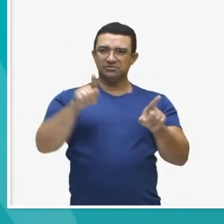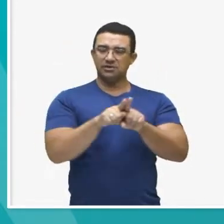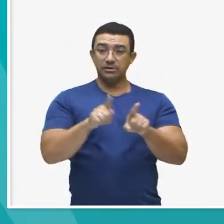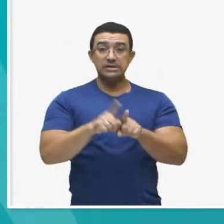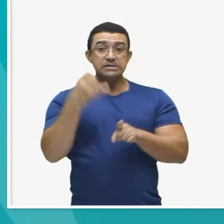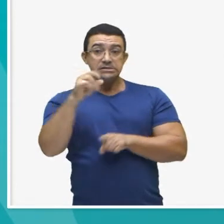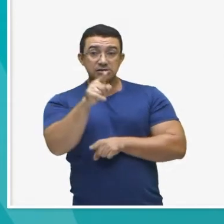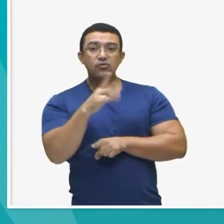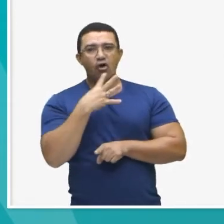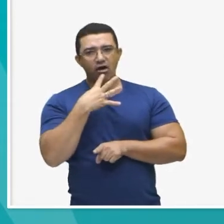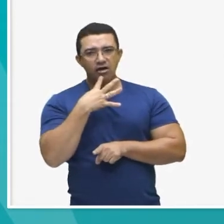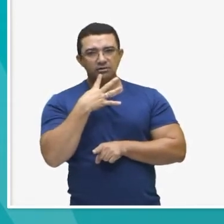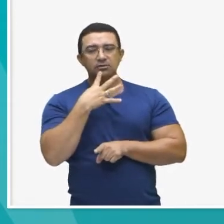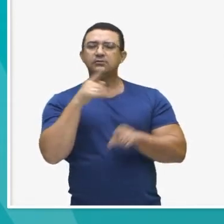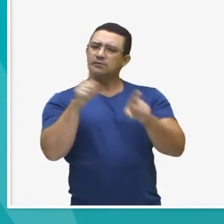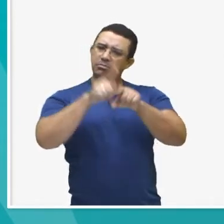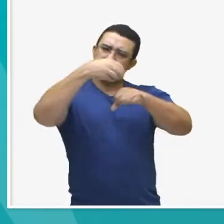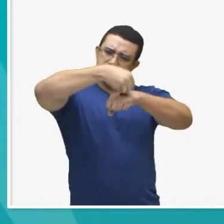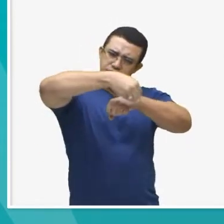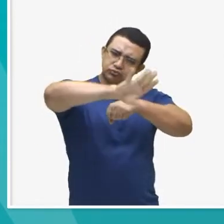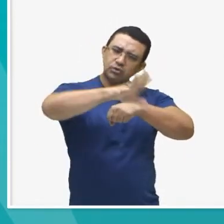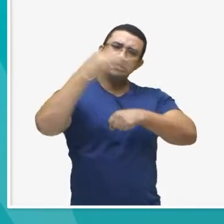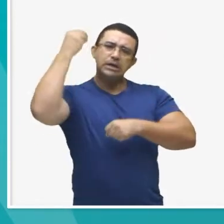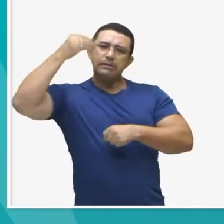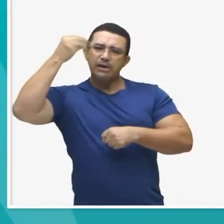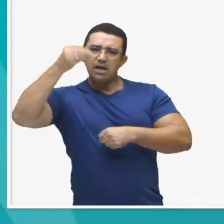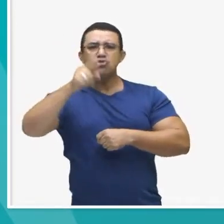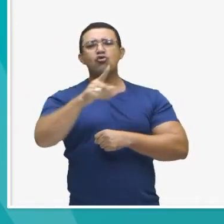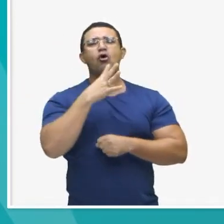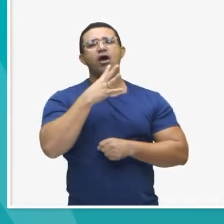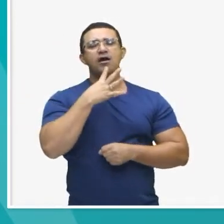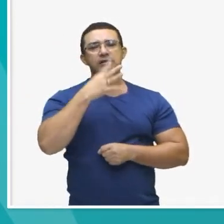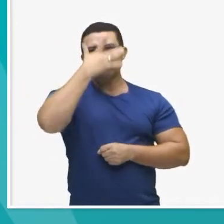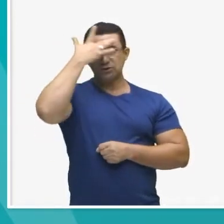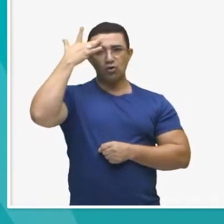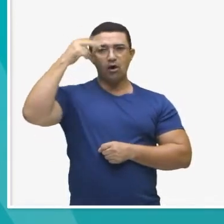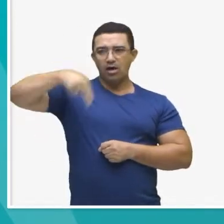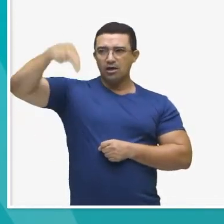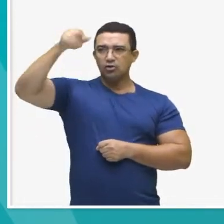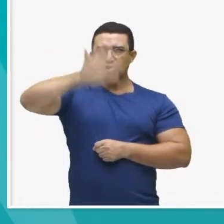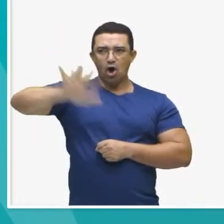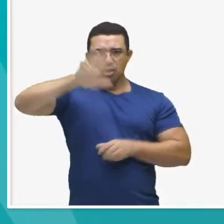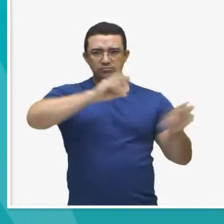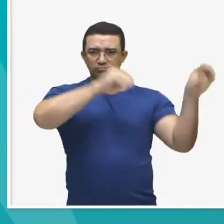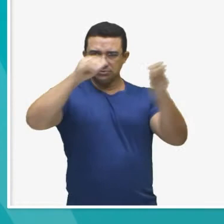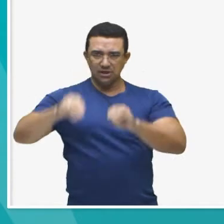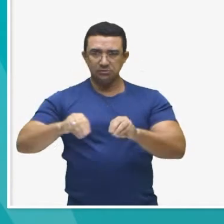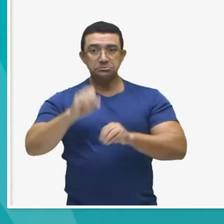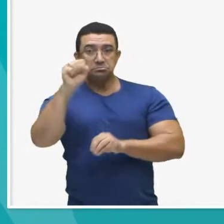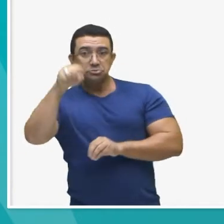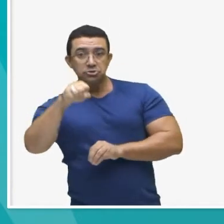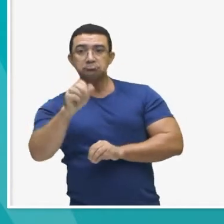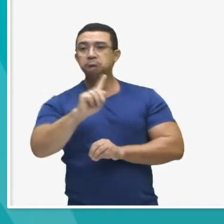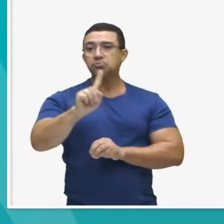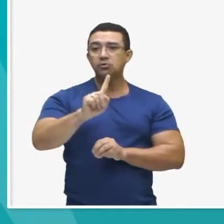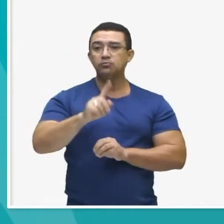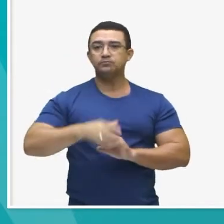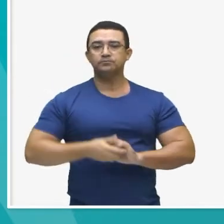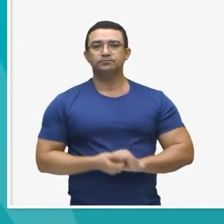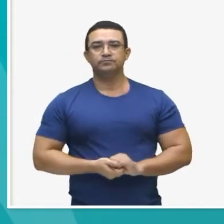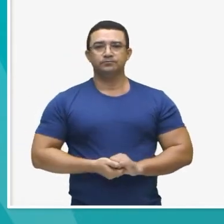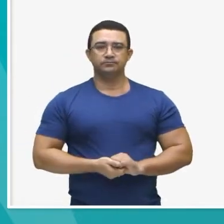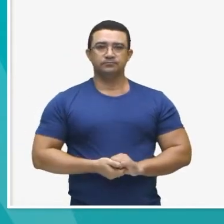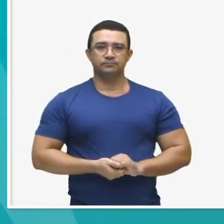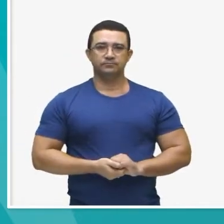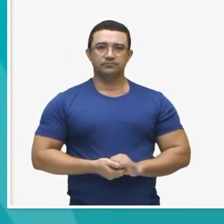conosco a respeito dessa história que você pode conhecer ou não, tá bom? Essa ideia da migração, né, de